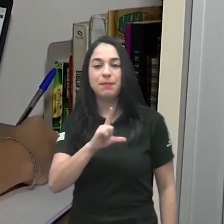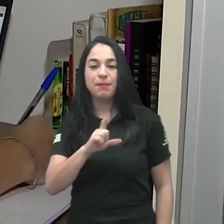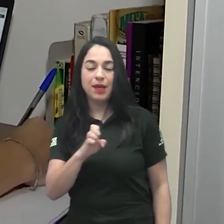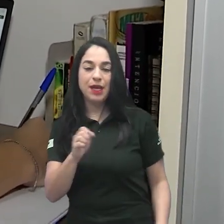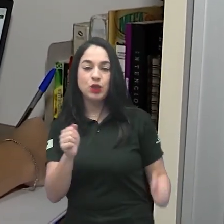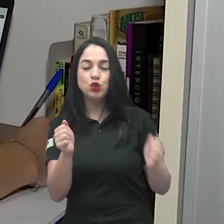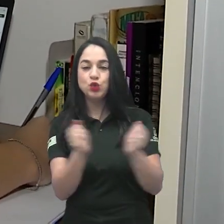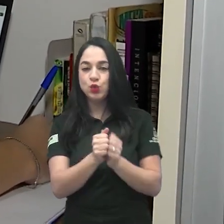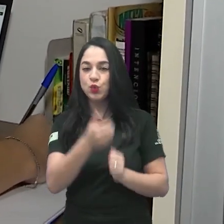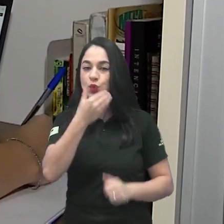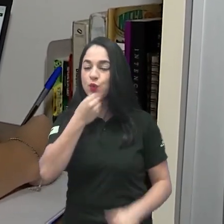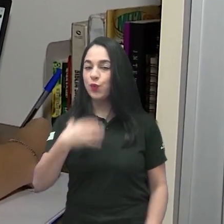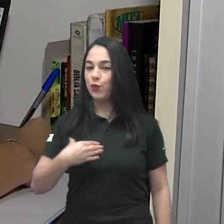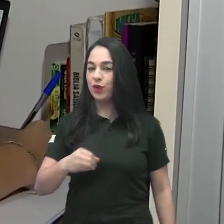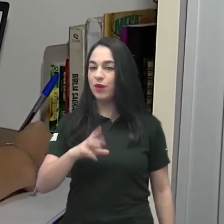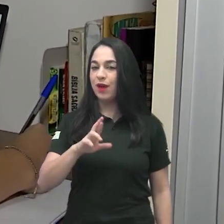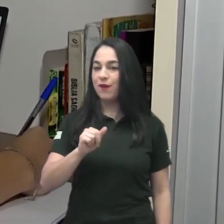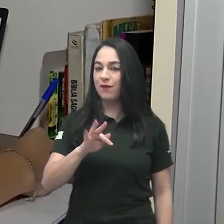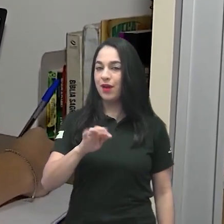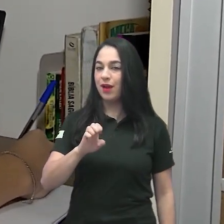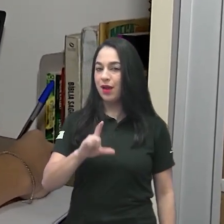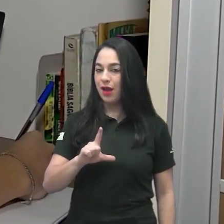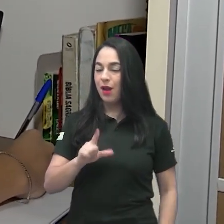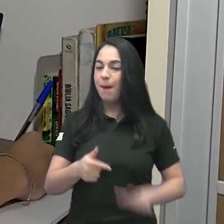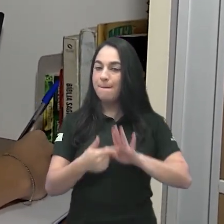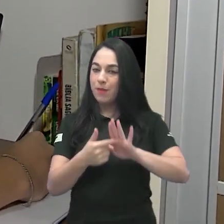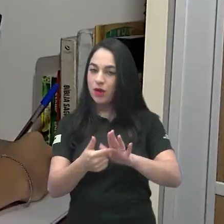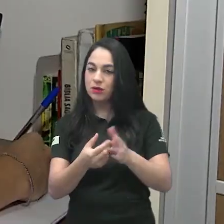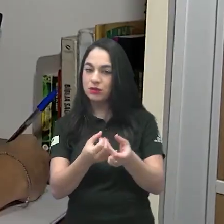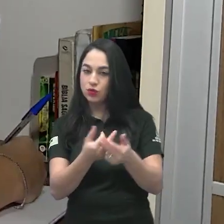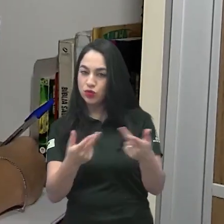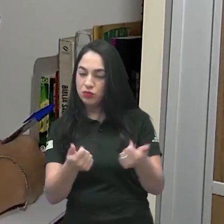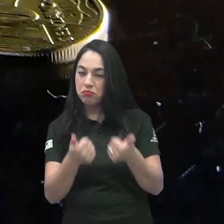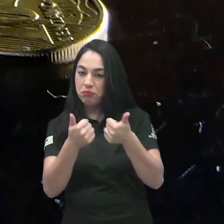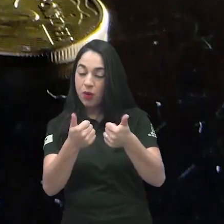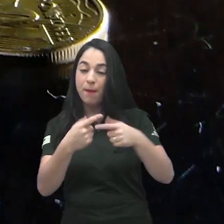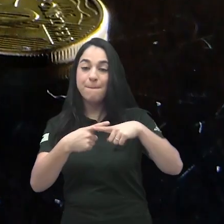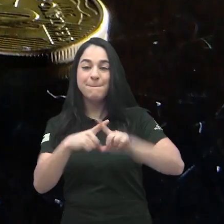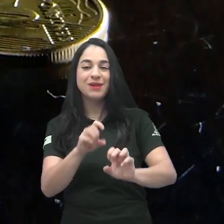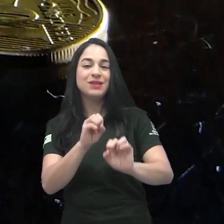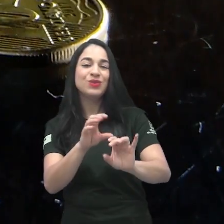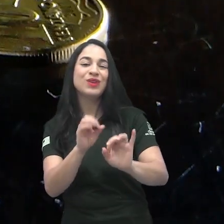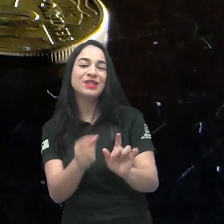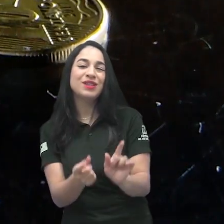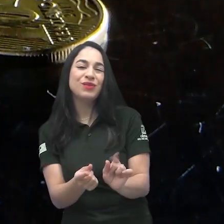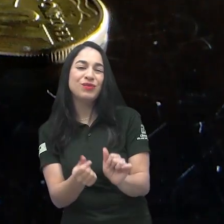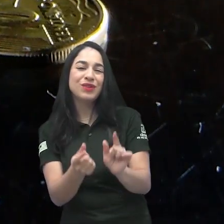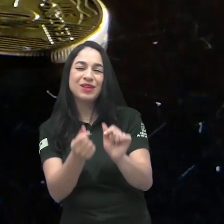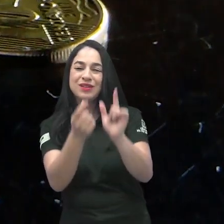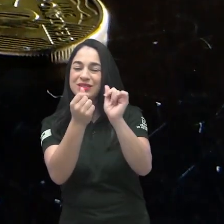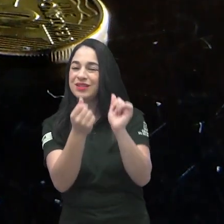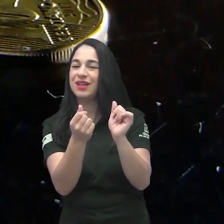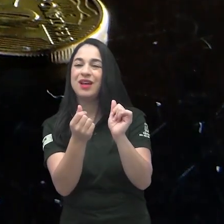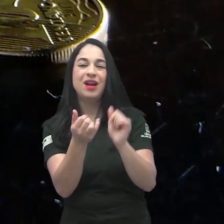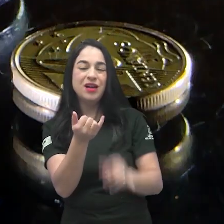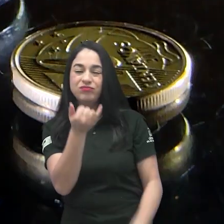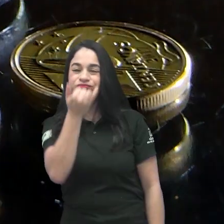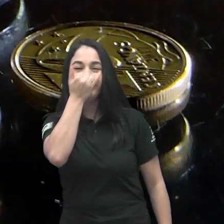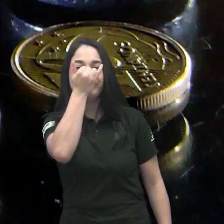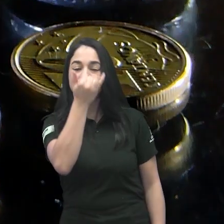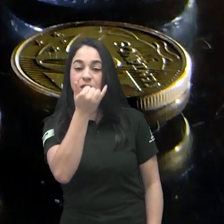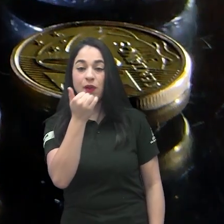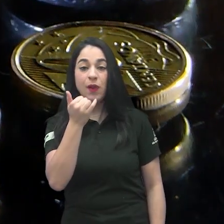da Cibele e do Rafael mostrem os benefícios desse aprendizado, a educação financeira ainda está distante